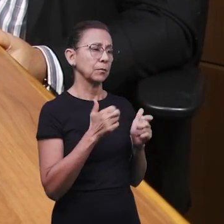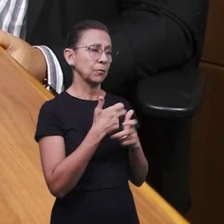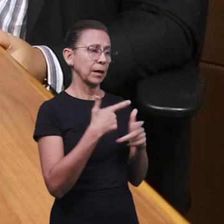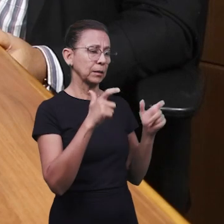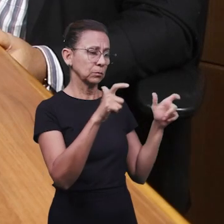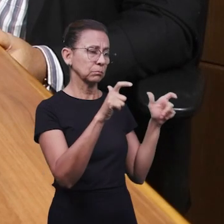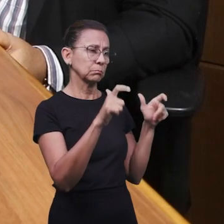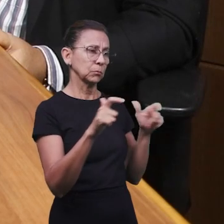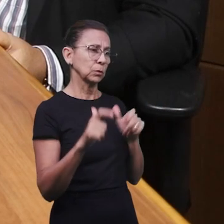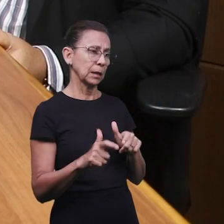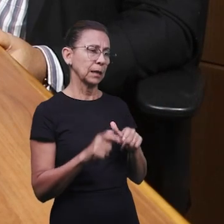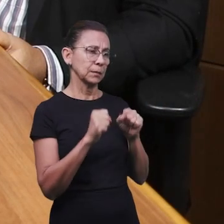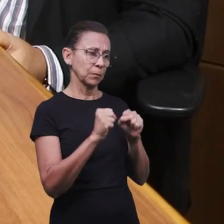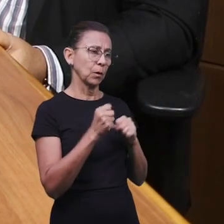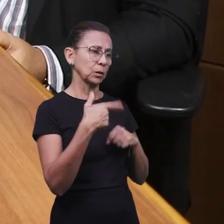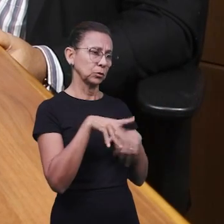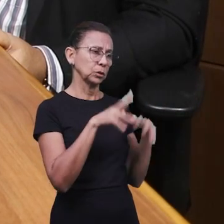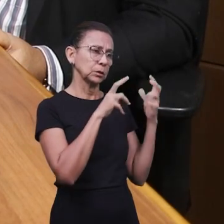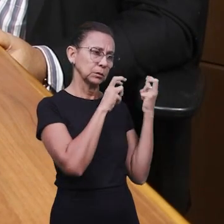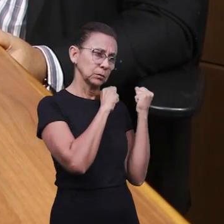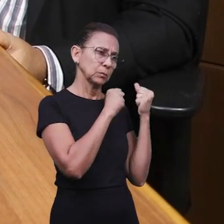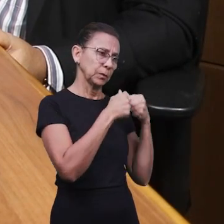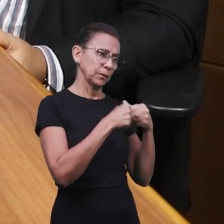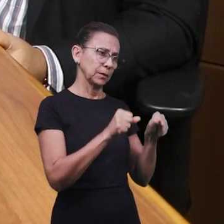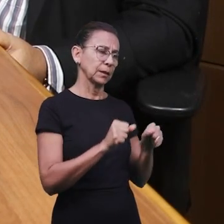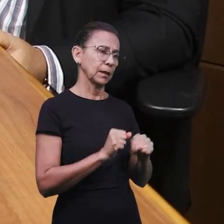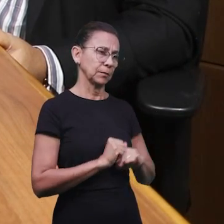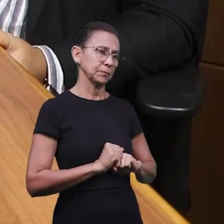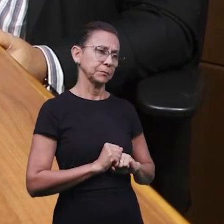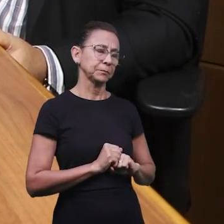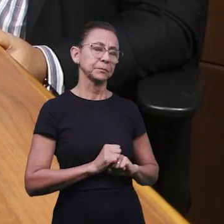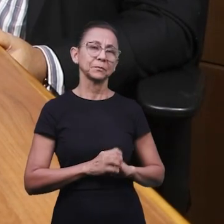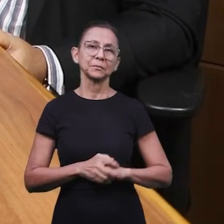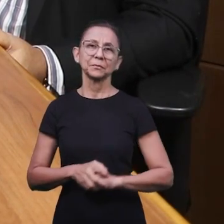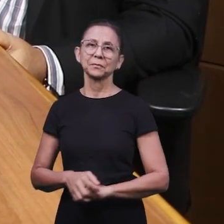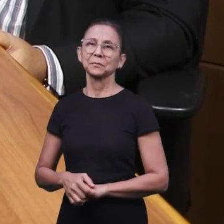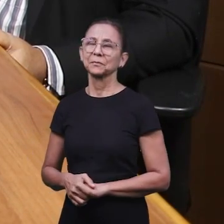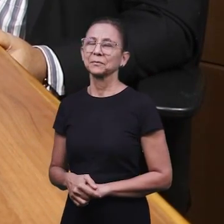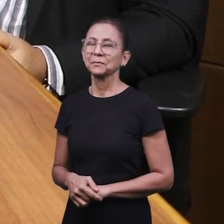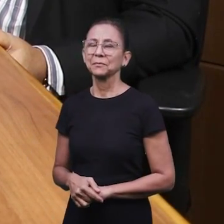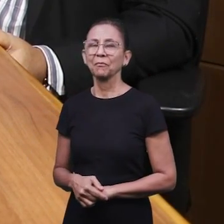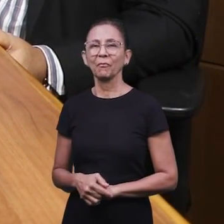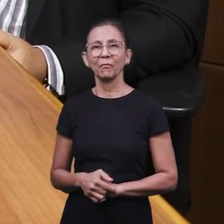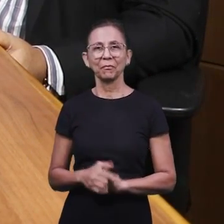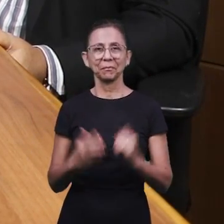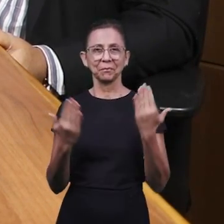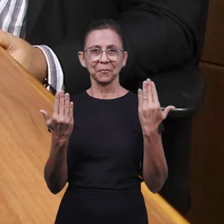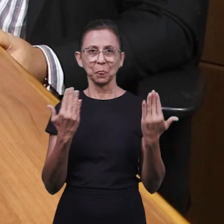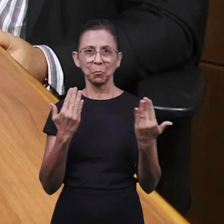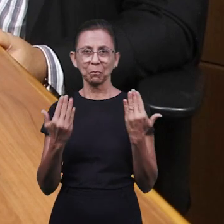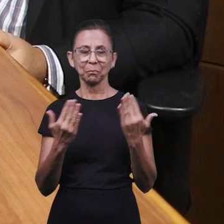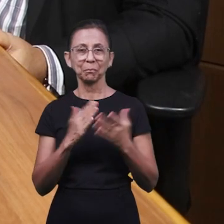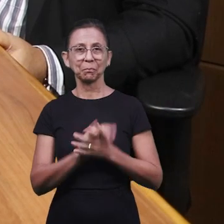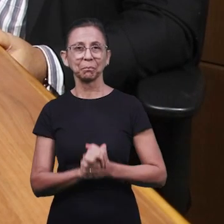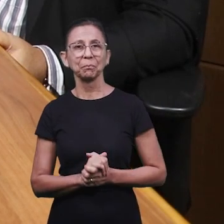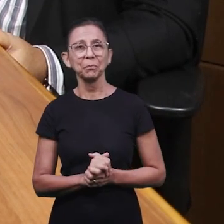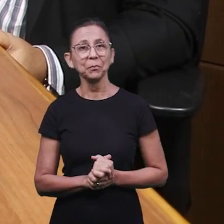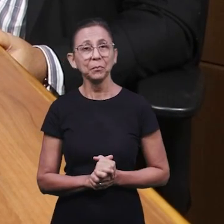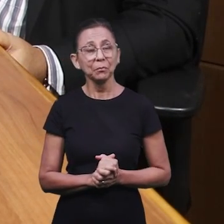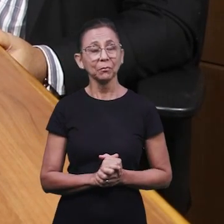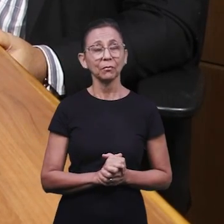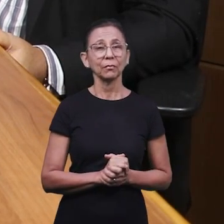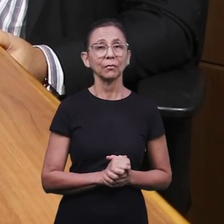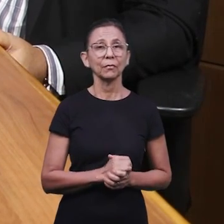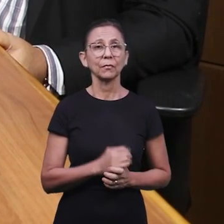é abrir o nosso coração, tirar tudo de lá que ocupa espaço e dar lugar ao Espírito Santo. E a Bíblia diz que